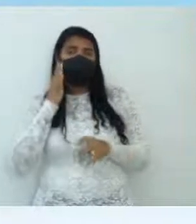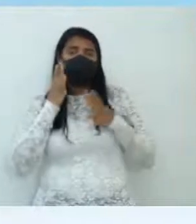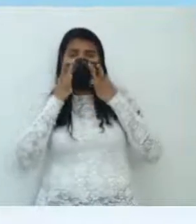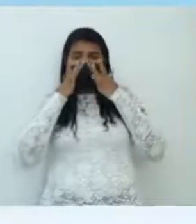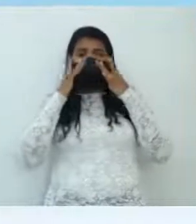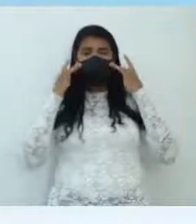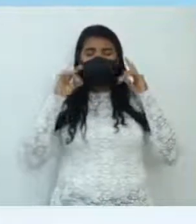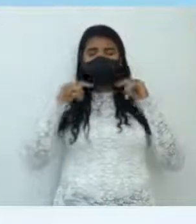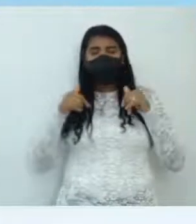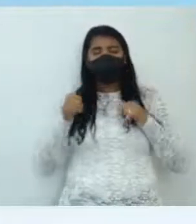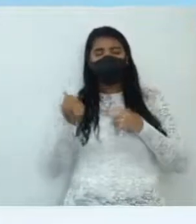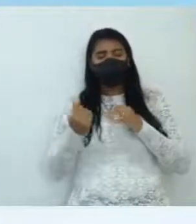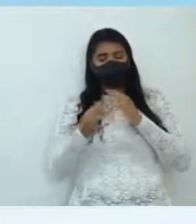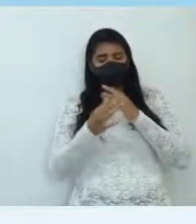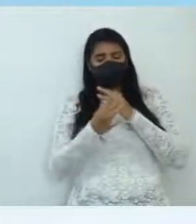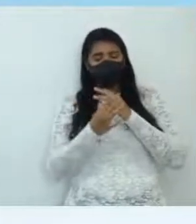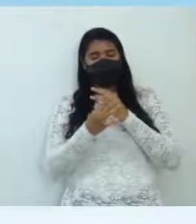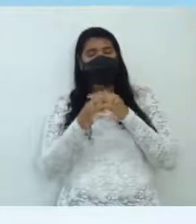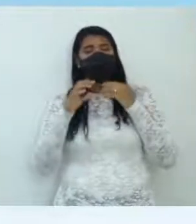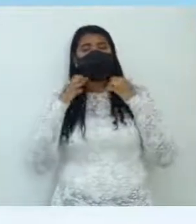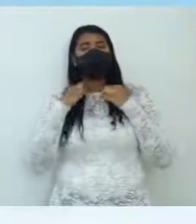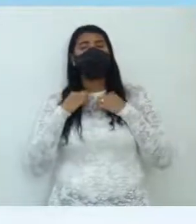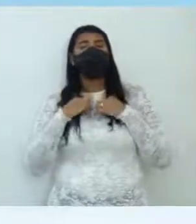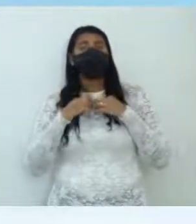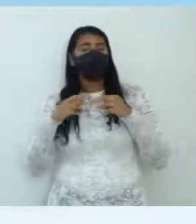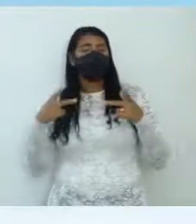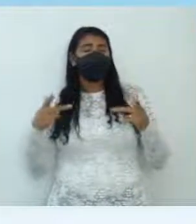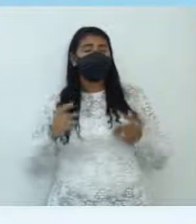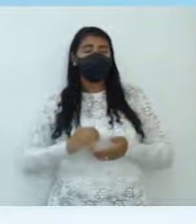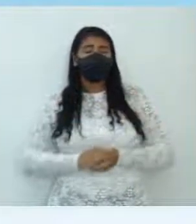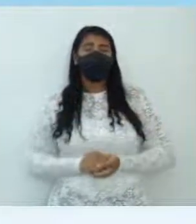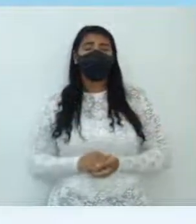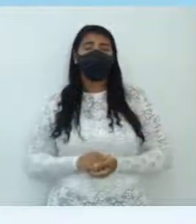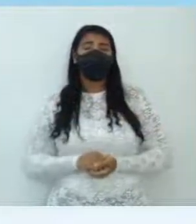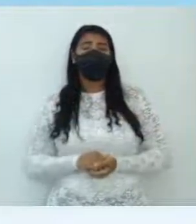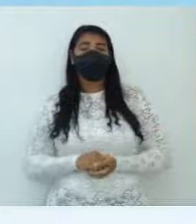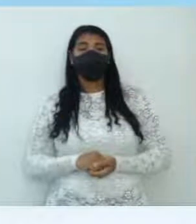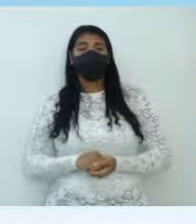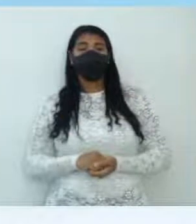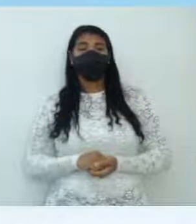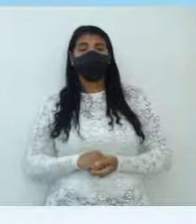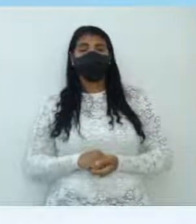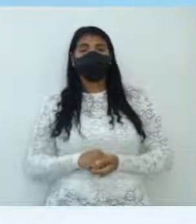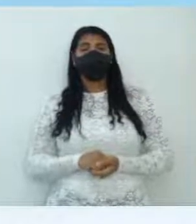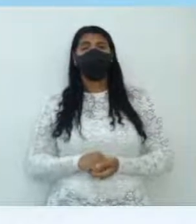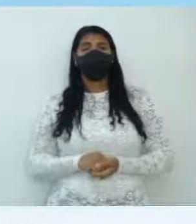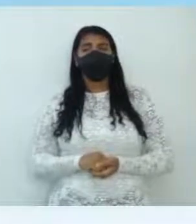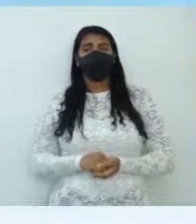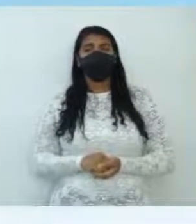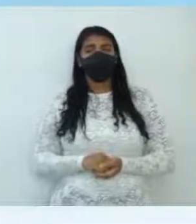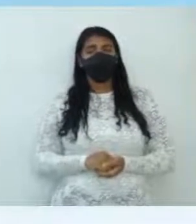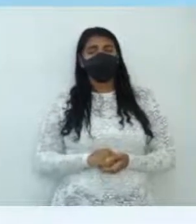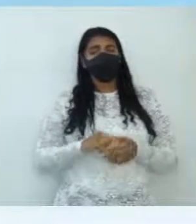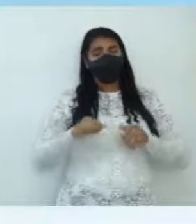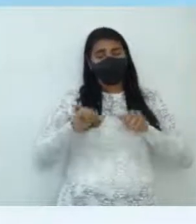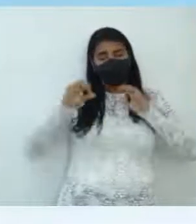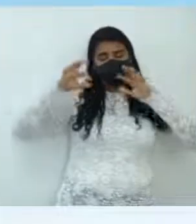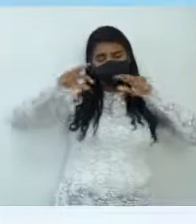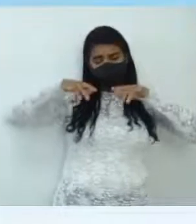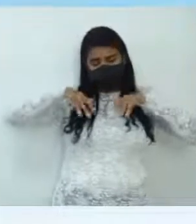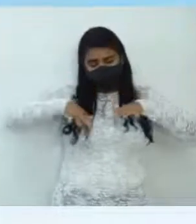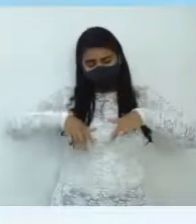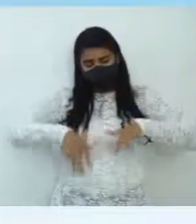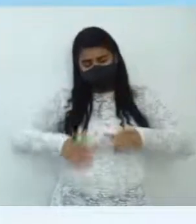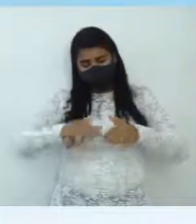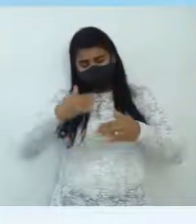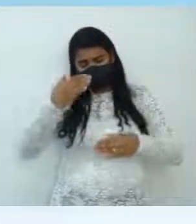cosméticos, joias, entre outros muitos. E aí, quando as barragens de Mariana e